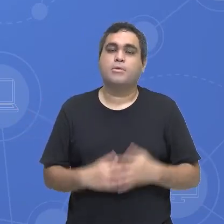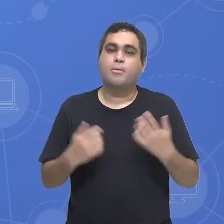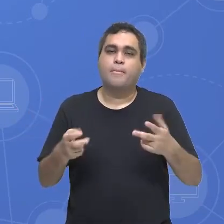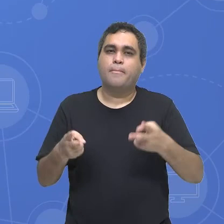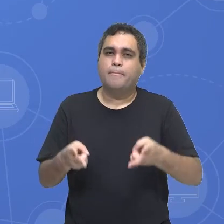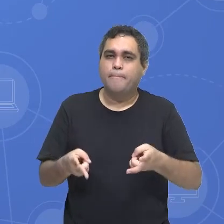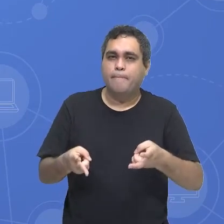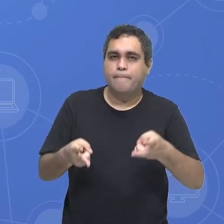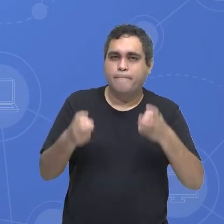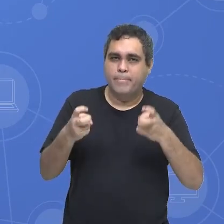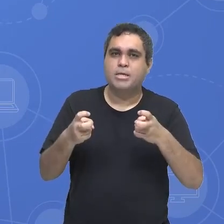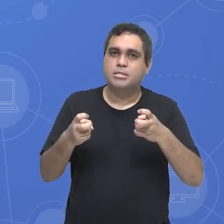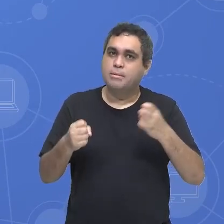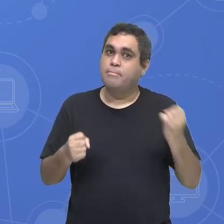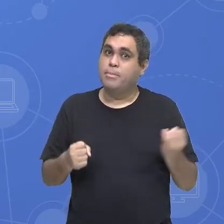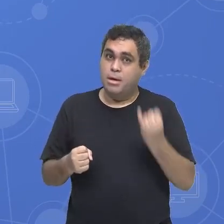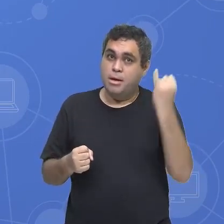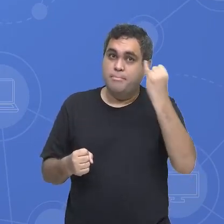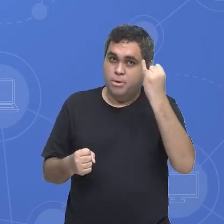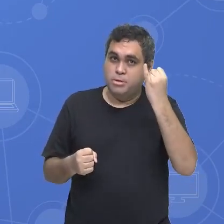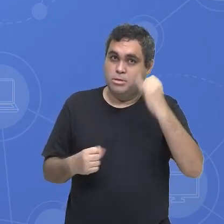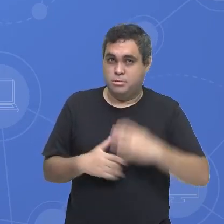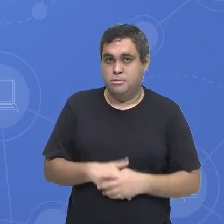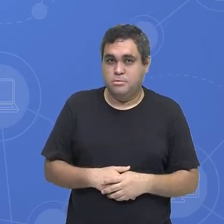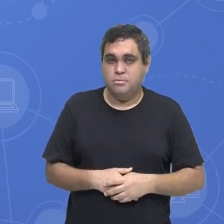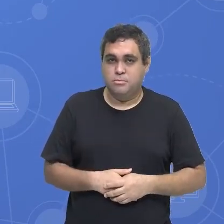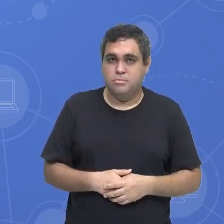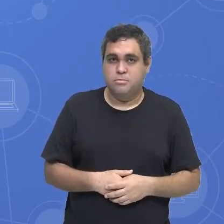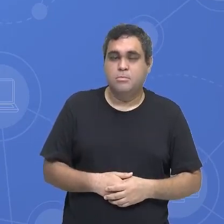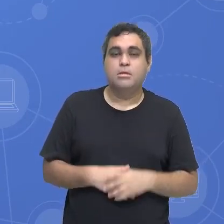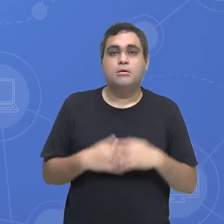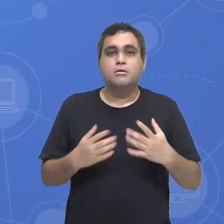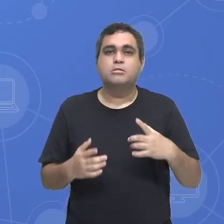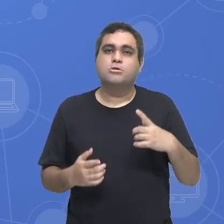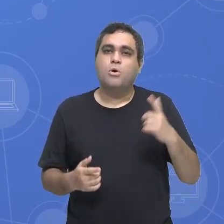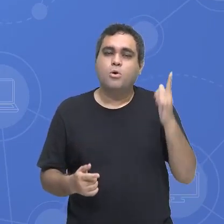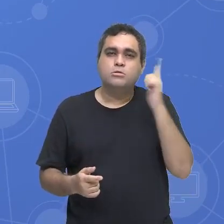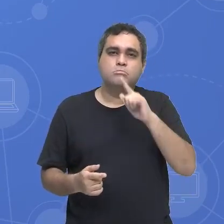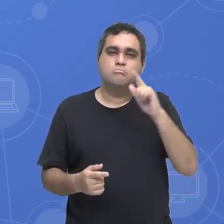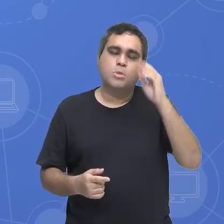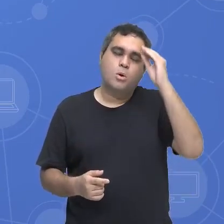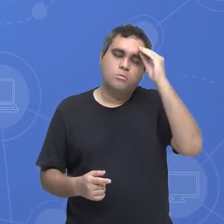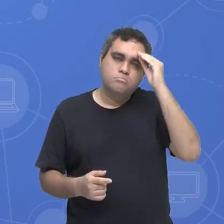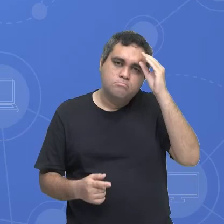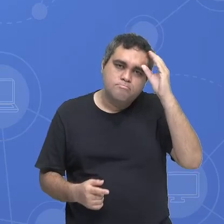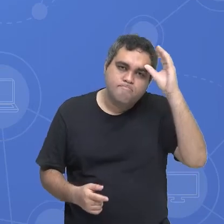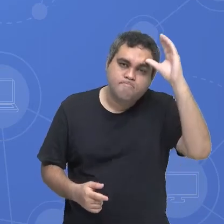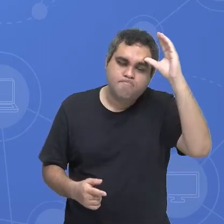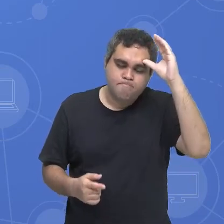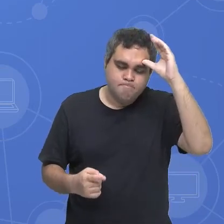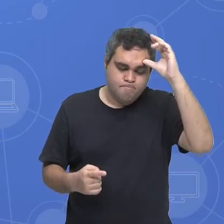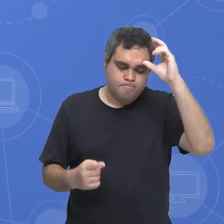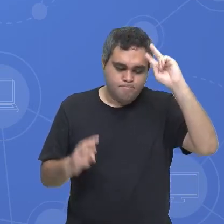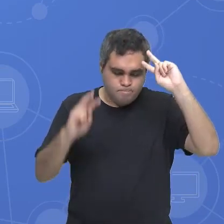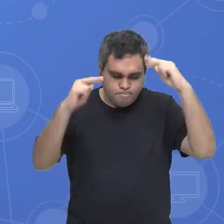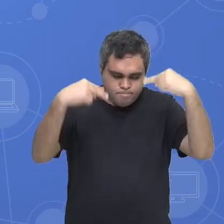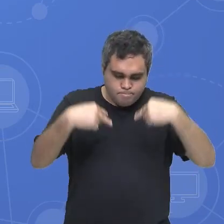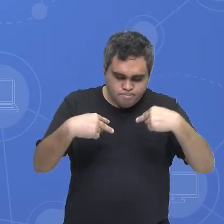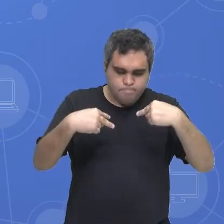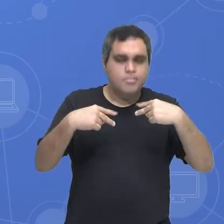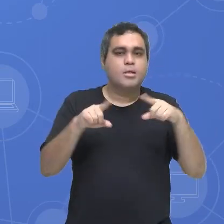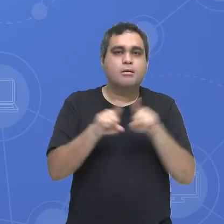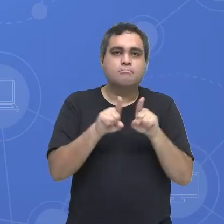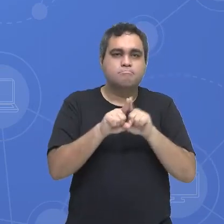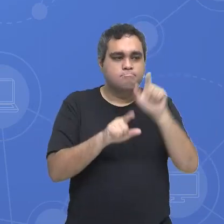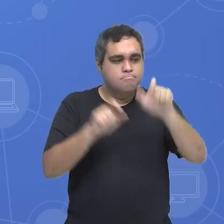Perceber o quanto isso é importante para que a gente tenha um conhecimento mais aprofundado de si e também dos